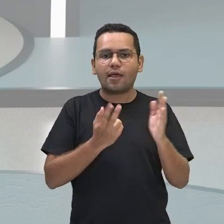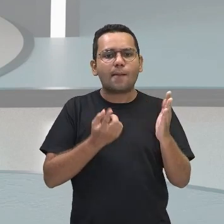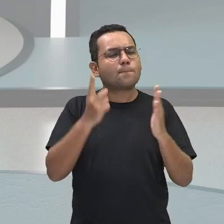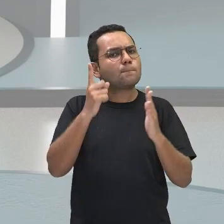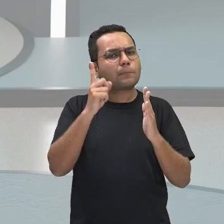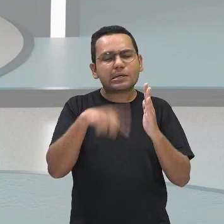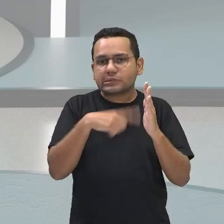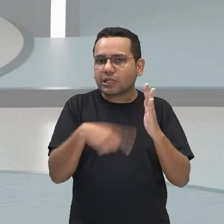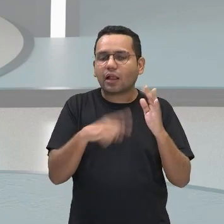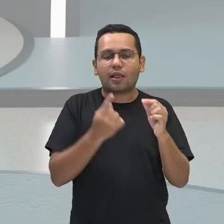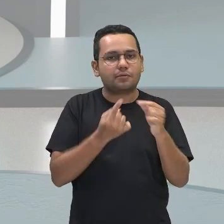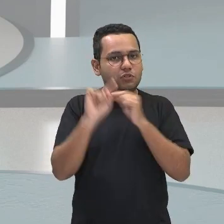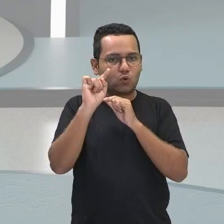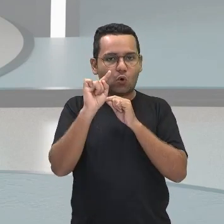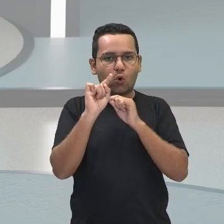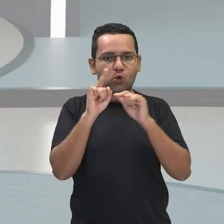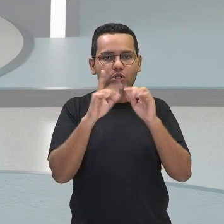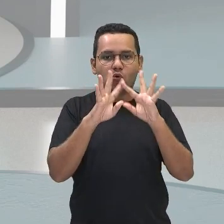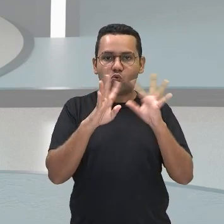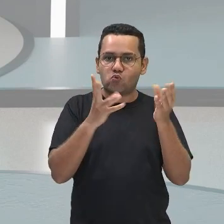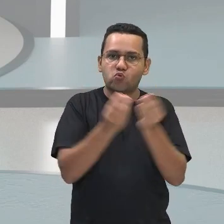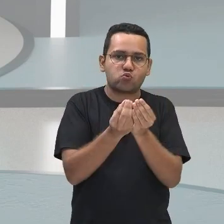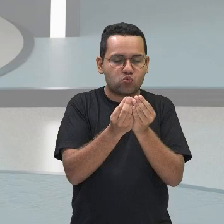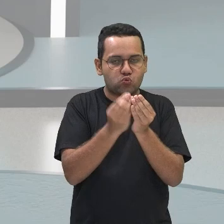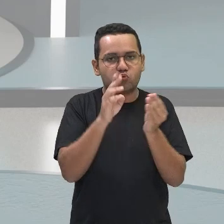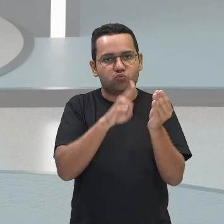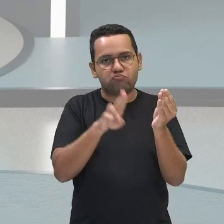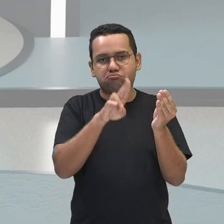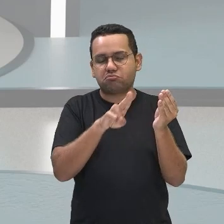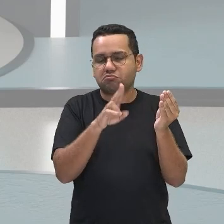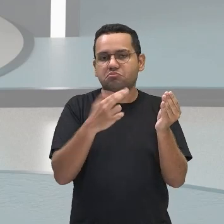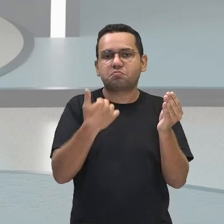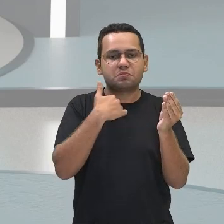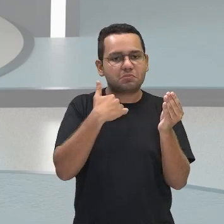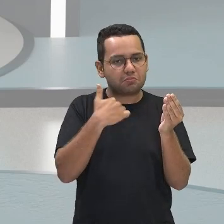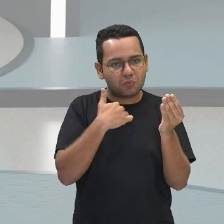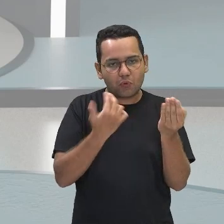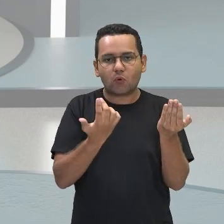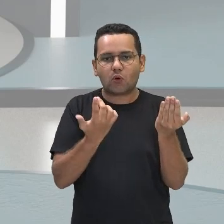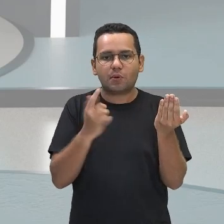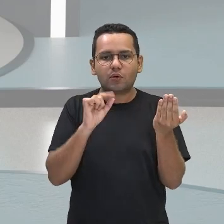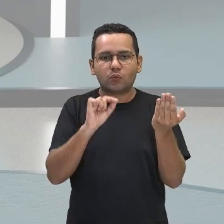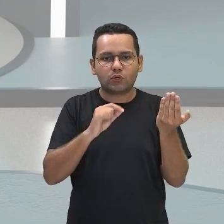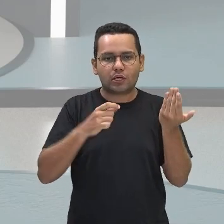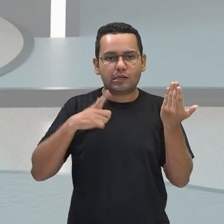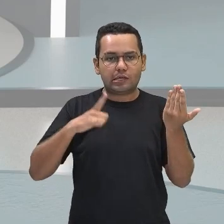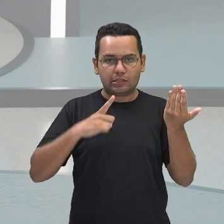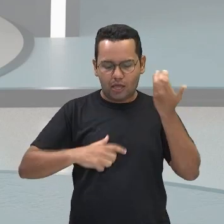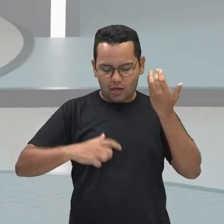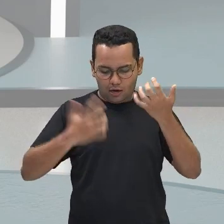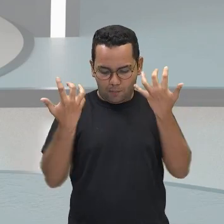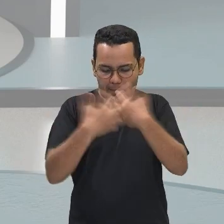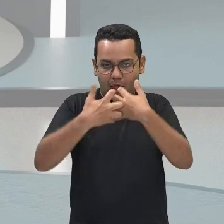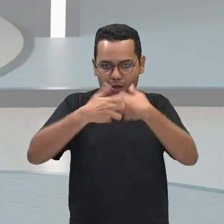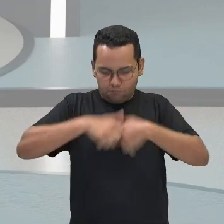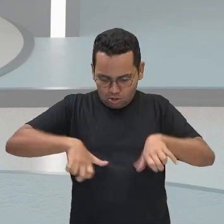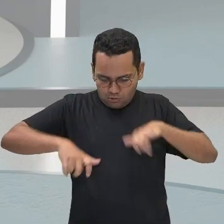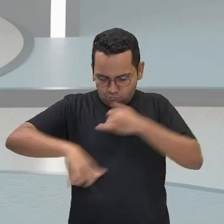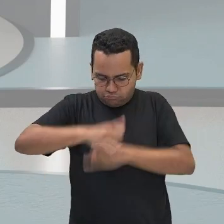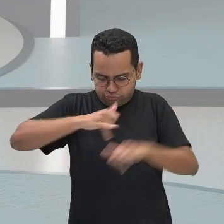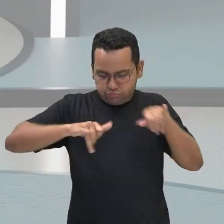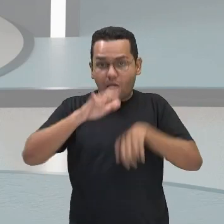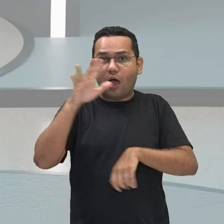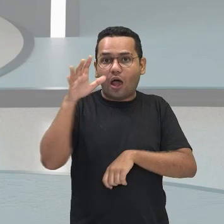proibidas de seus metabólitos ou mercadores, né, na amostra de um atleta. Pegou aquela amostra de sangue,